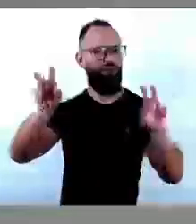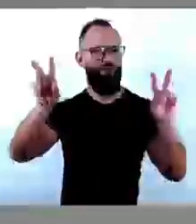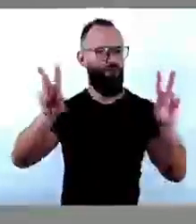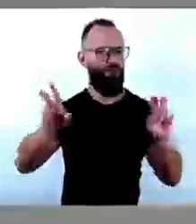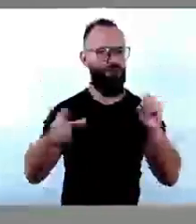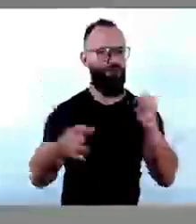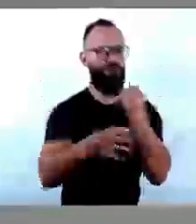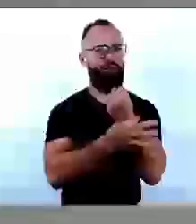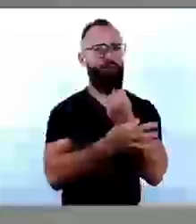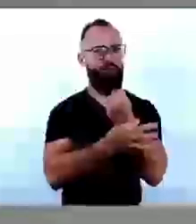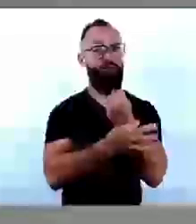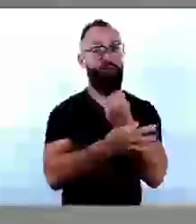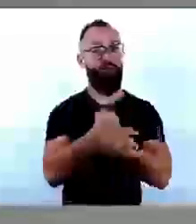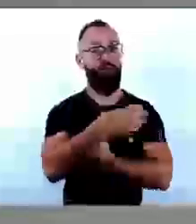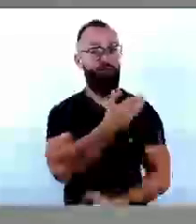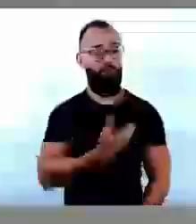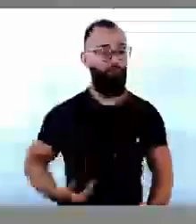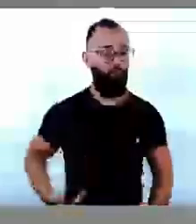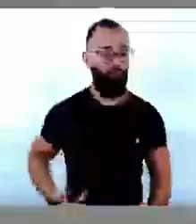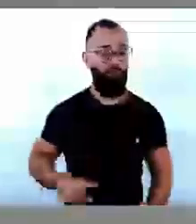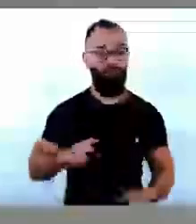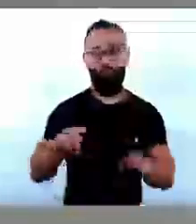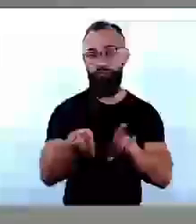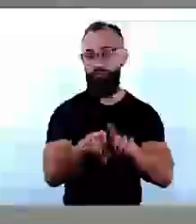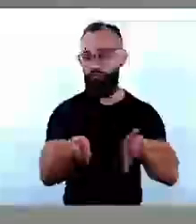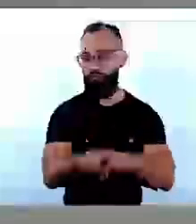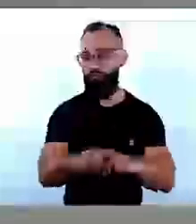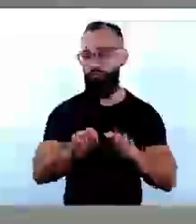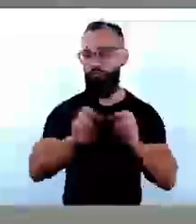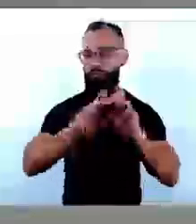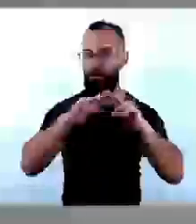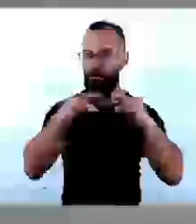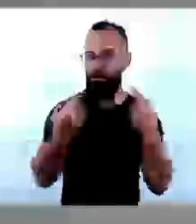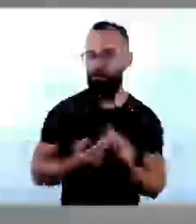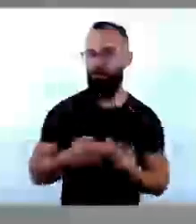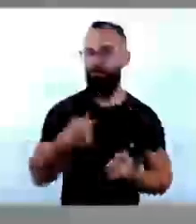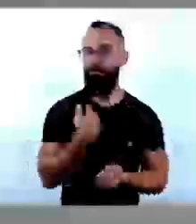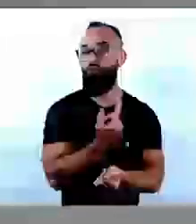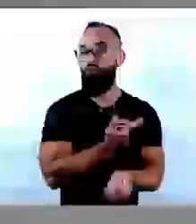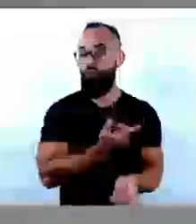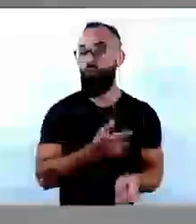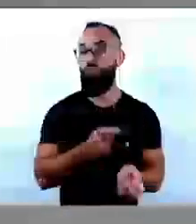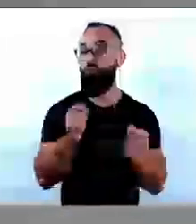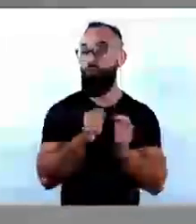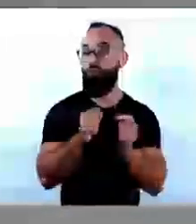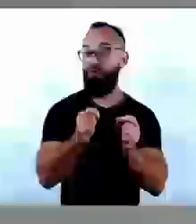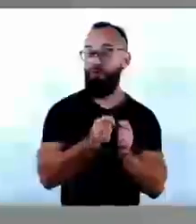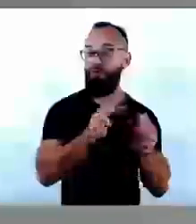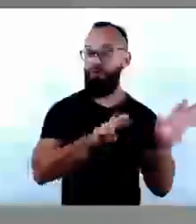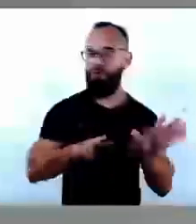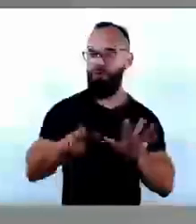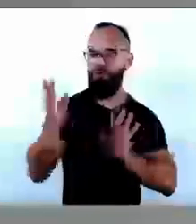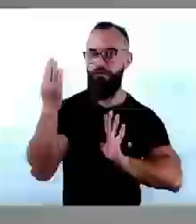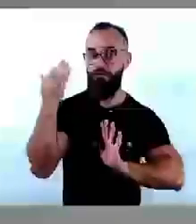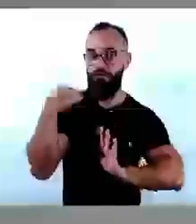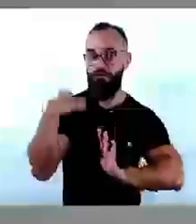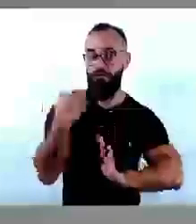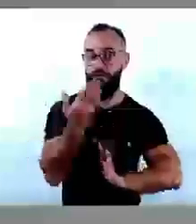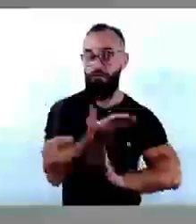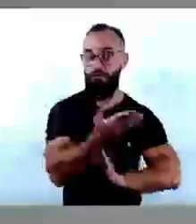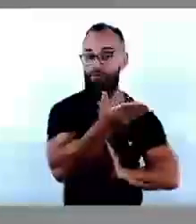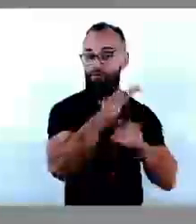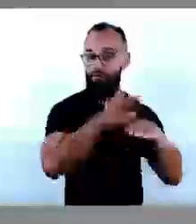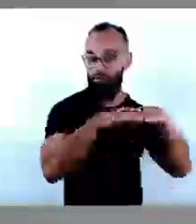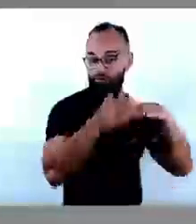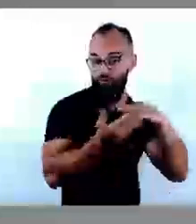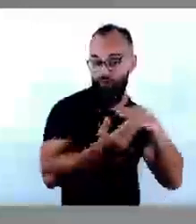Pública falar a respeito da reunião que fizemos né na semana passada no bairro Bela Vista com a presença